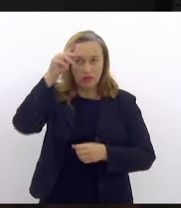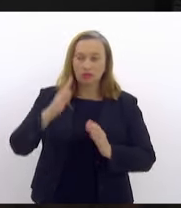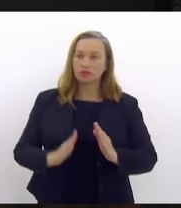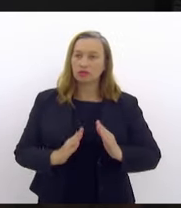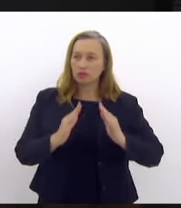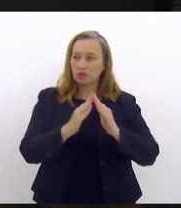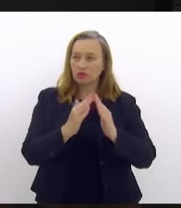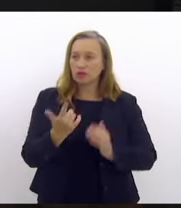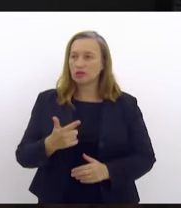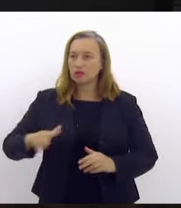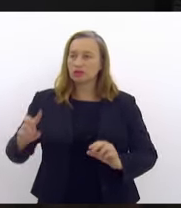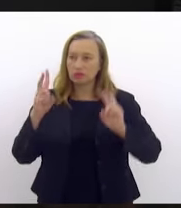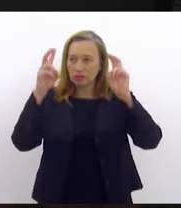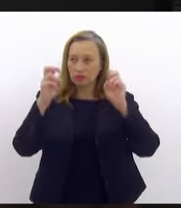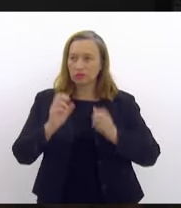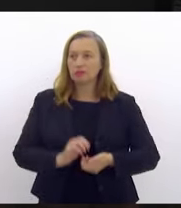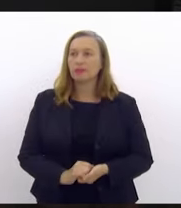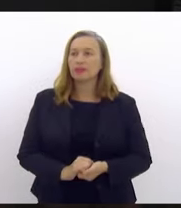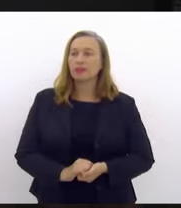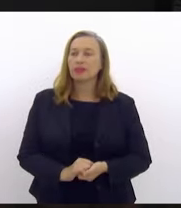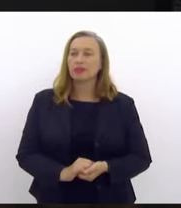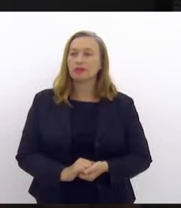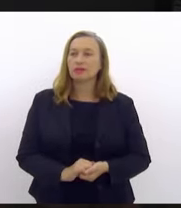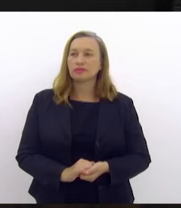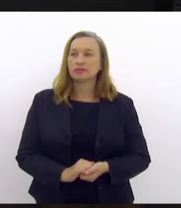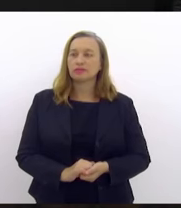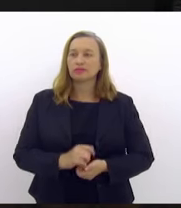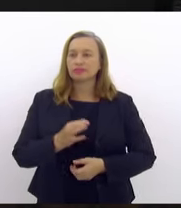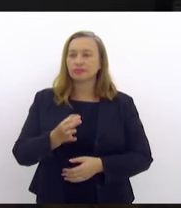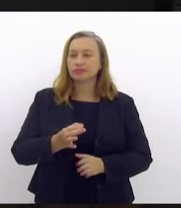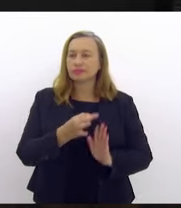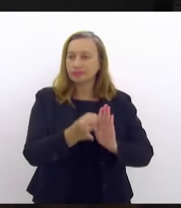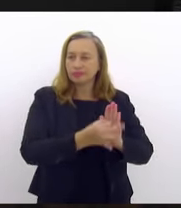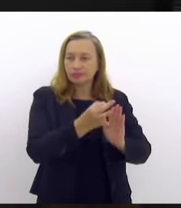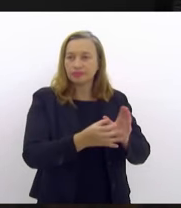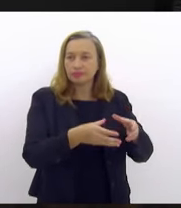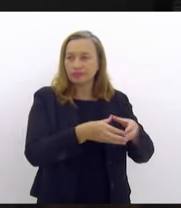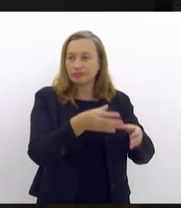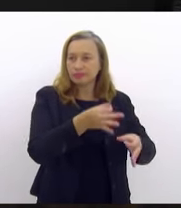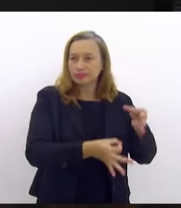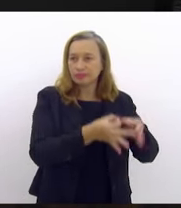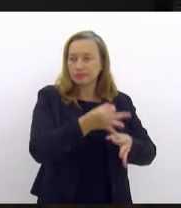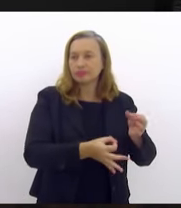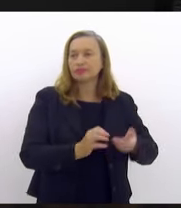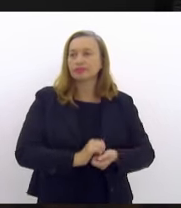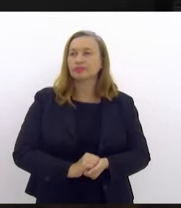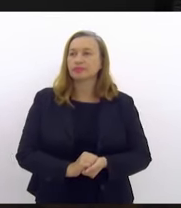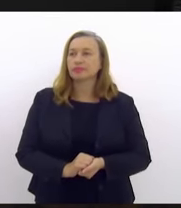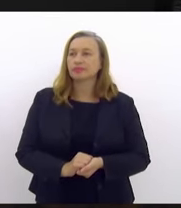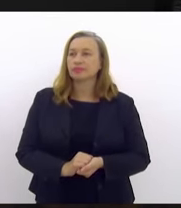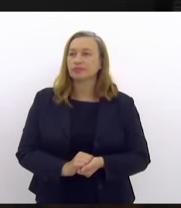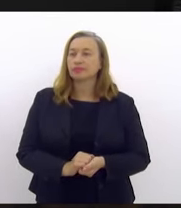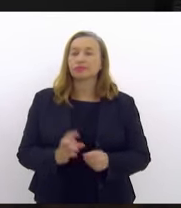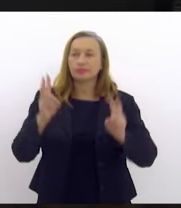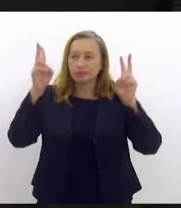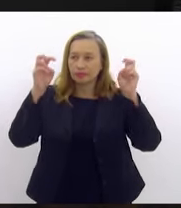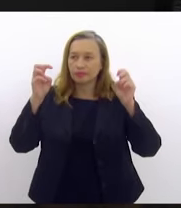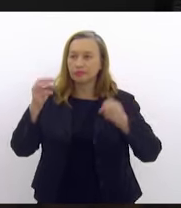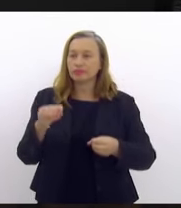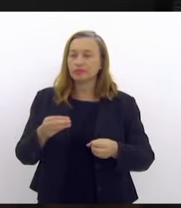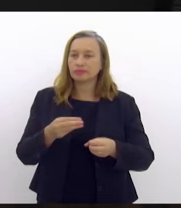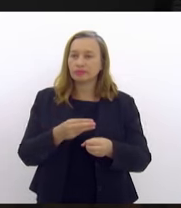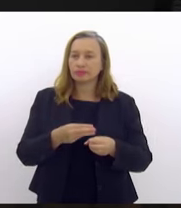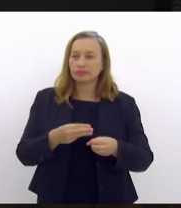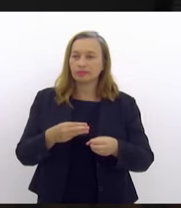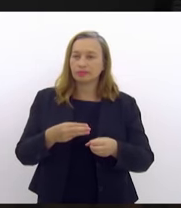dá outras providências, pendendo de pareceres das comissões Constituição e Justiça, de Assuntos Municipais